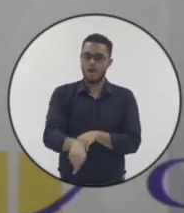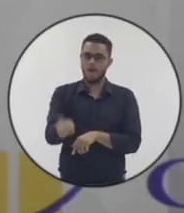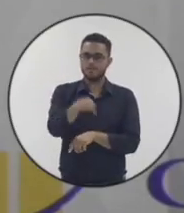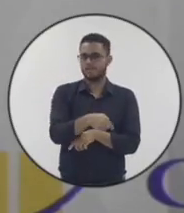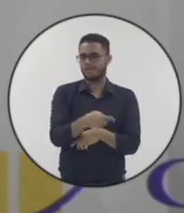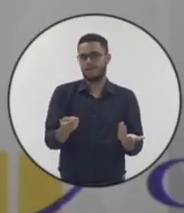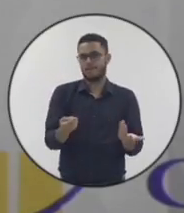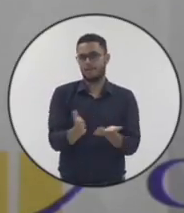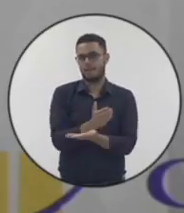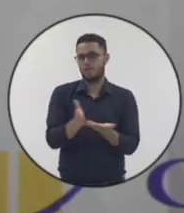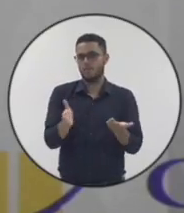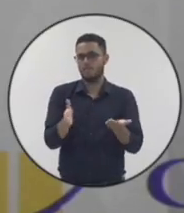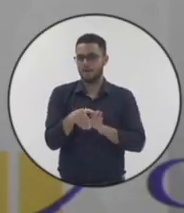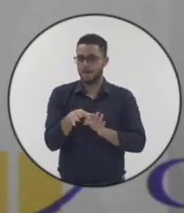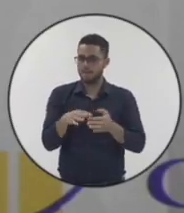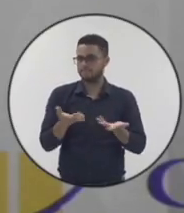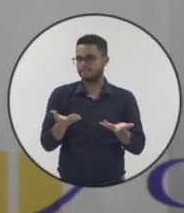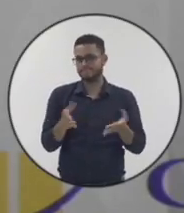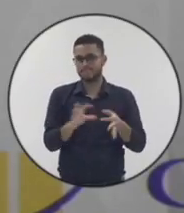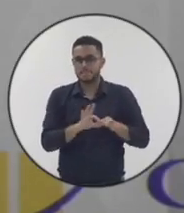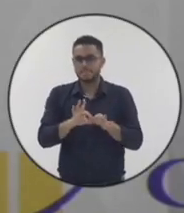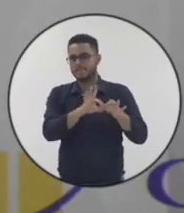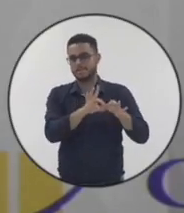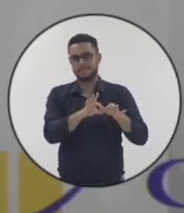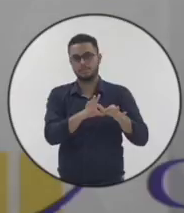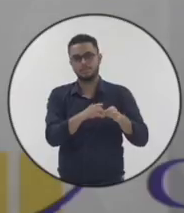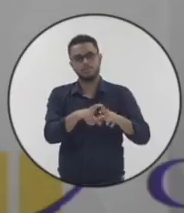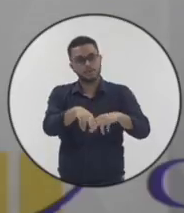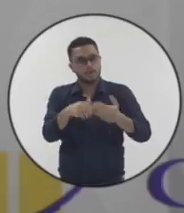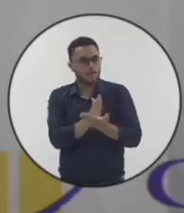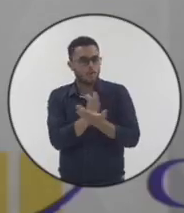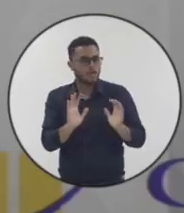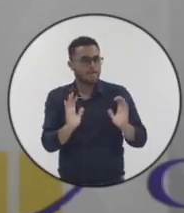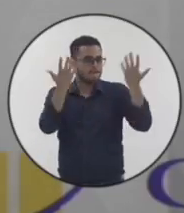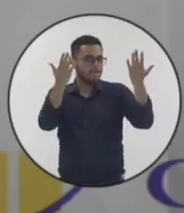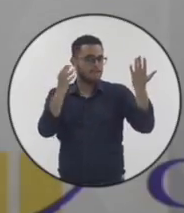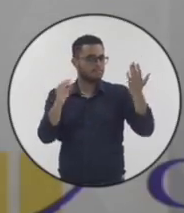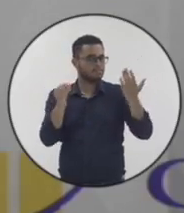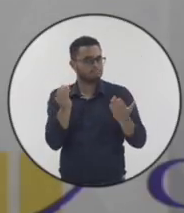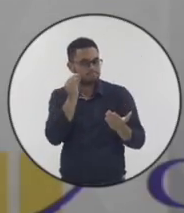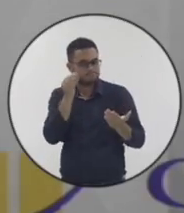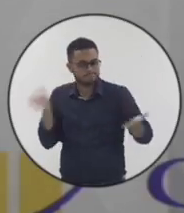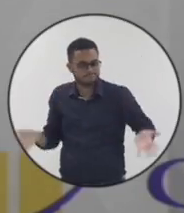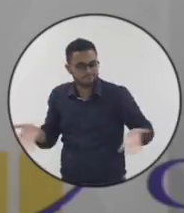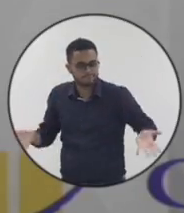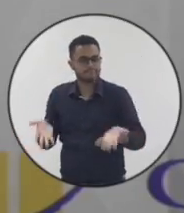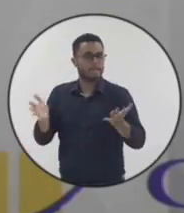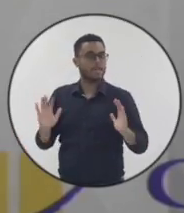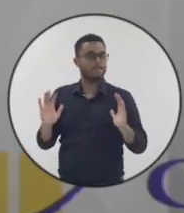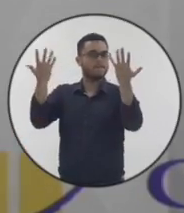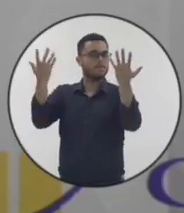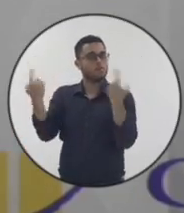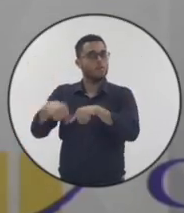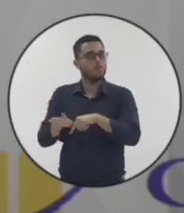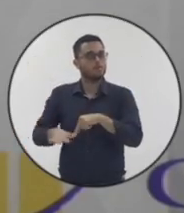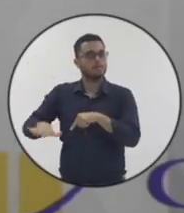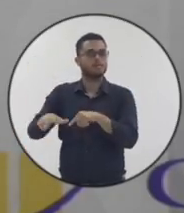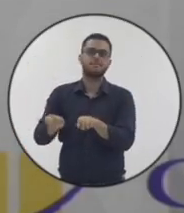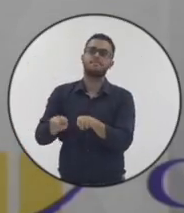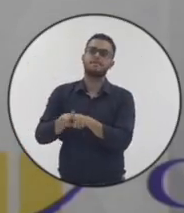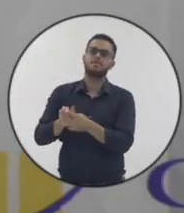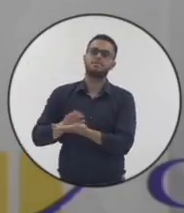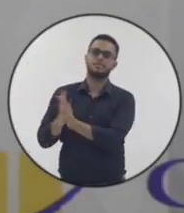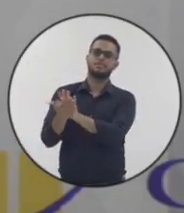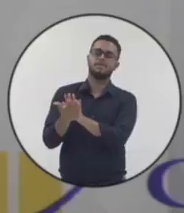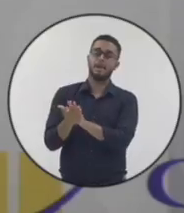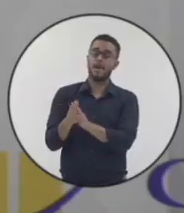ou serviços que contribuam para o desenvolvimento de culturas institucionais discriminatórias. A resolução